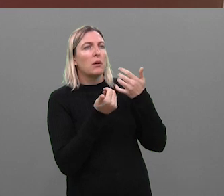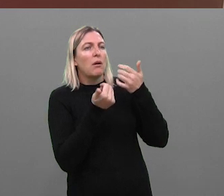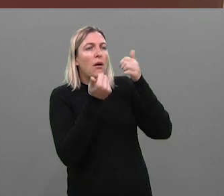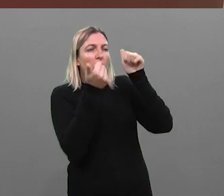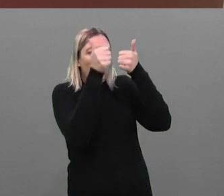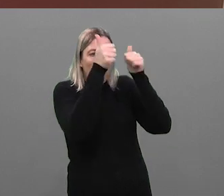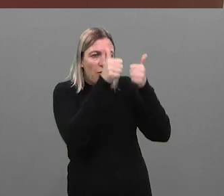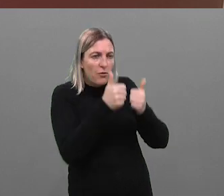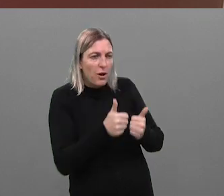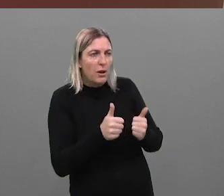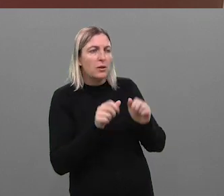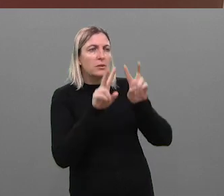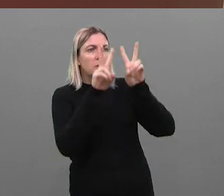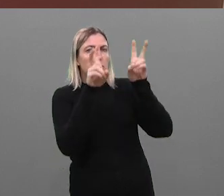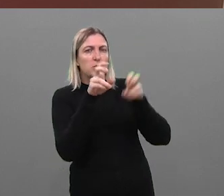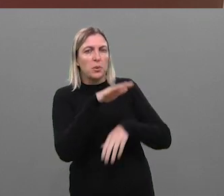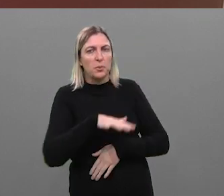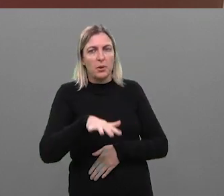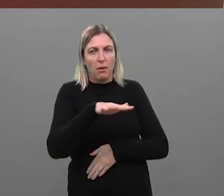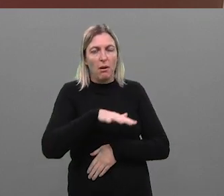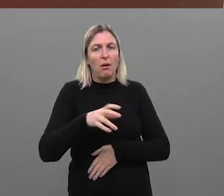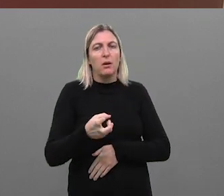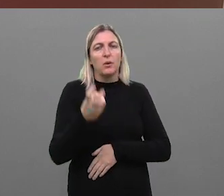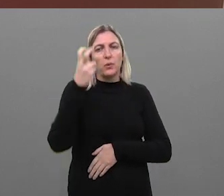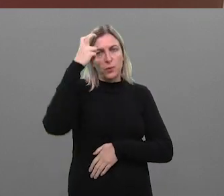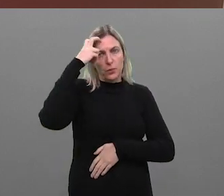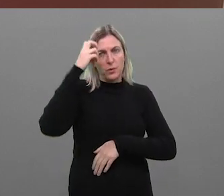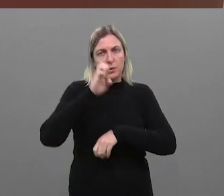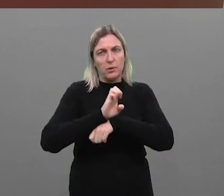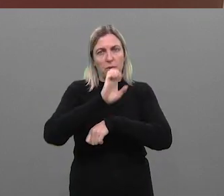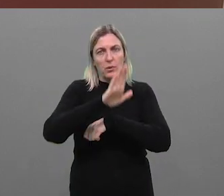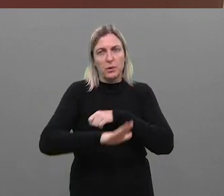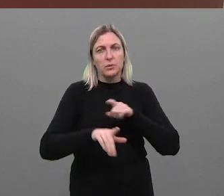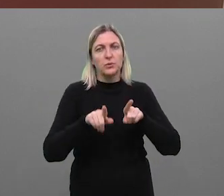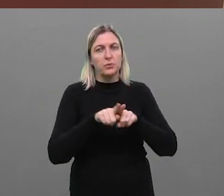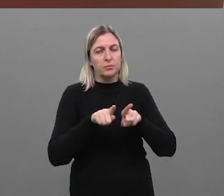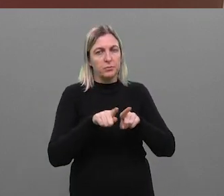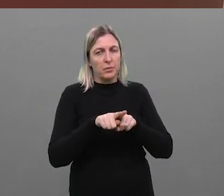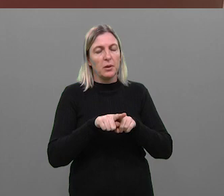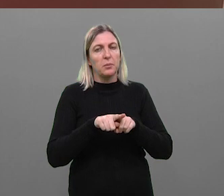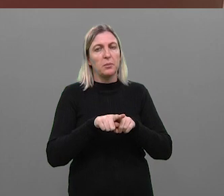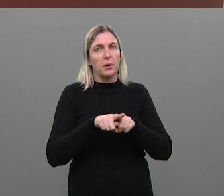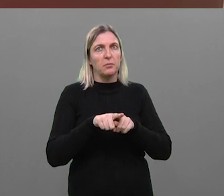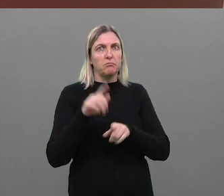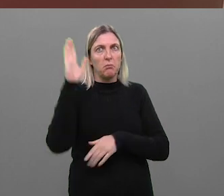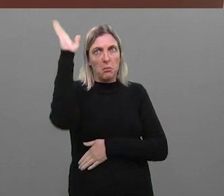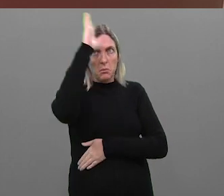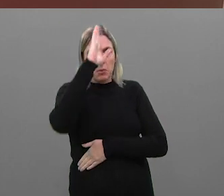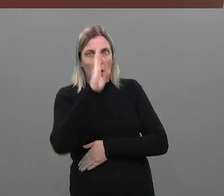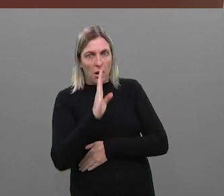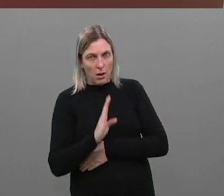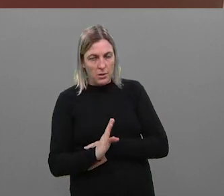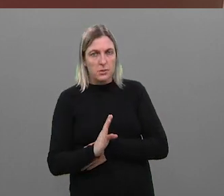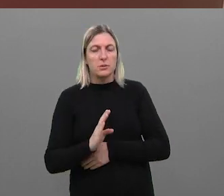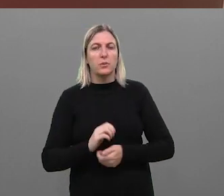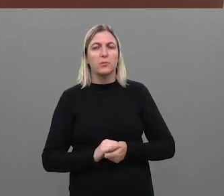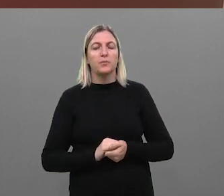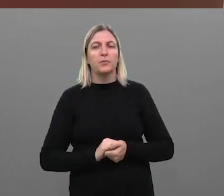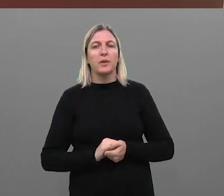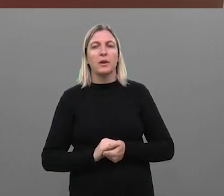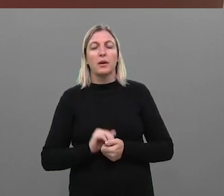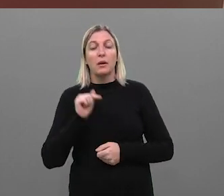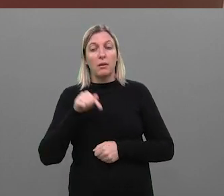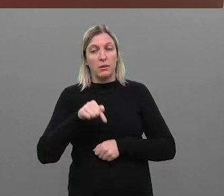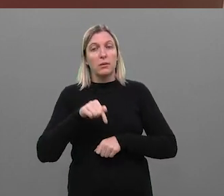nosso bate-papo uma avaliação sobre o setor cultural em e também nessa questão Nacional